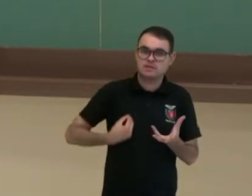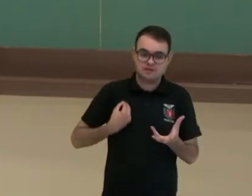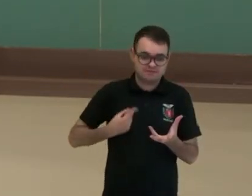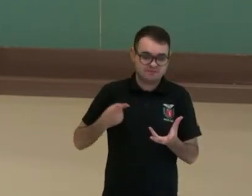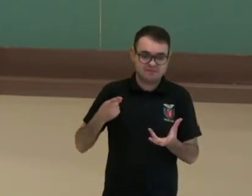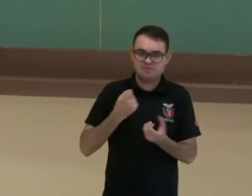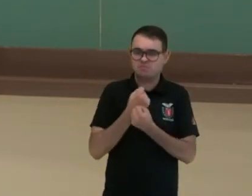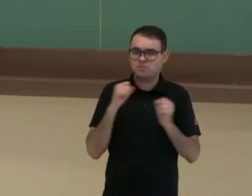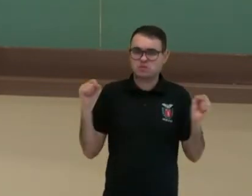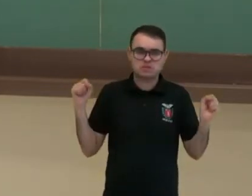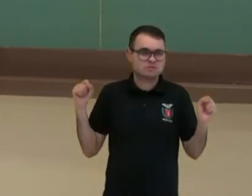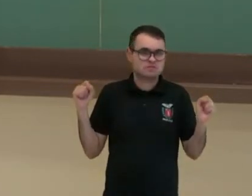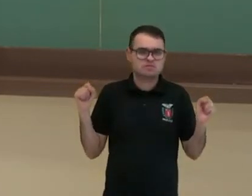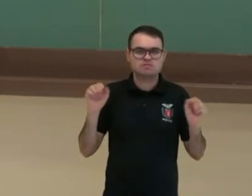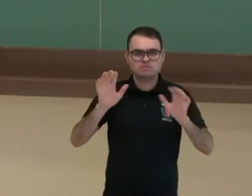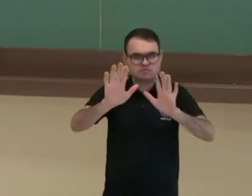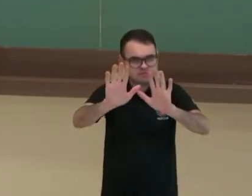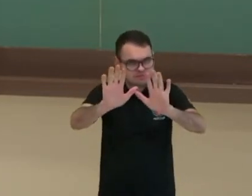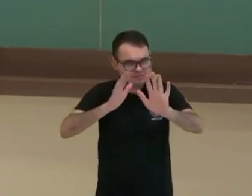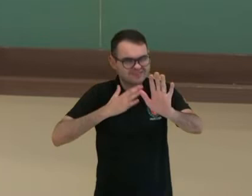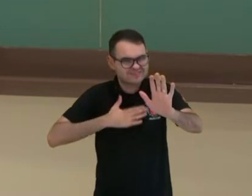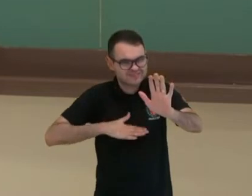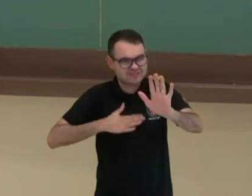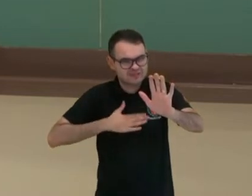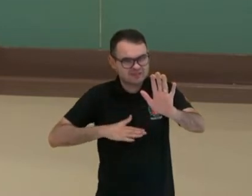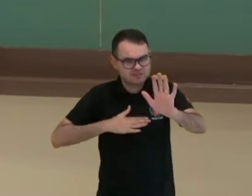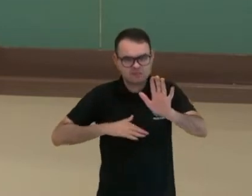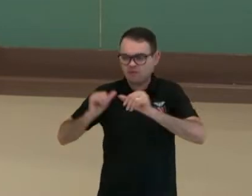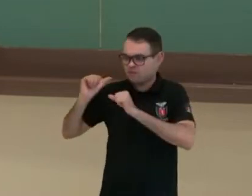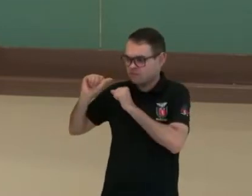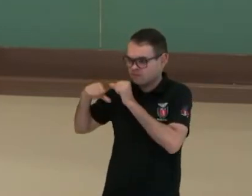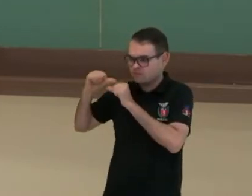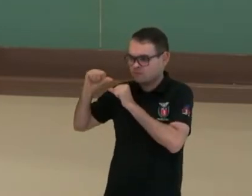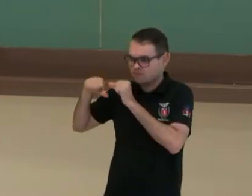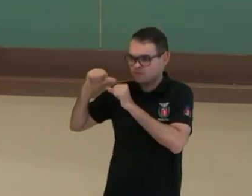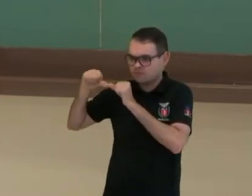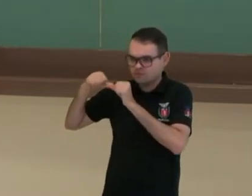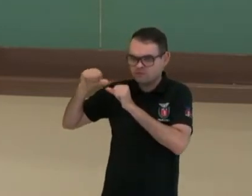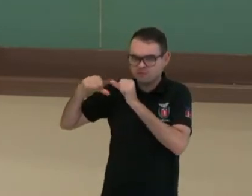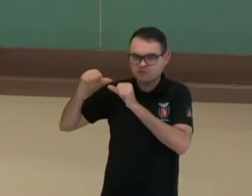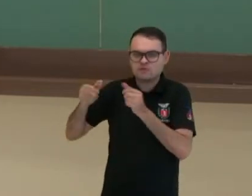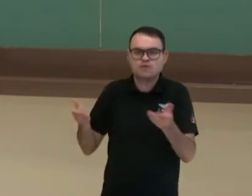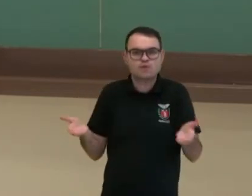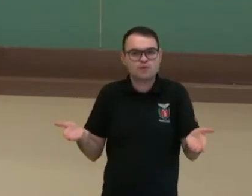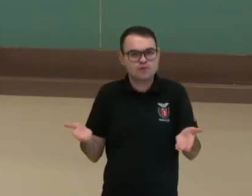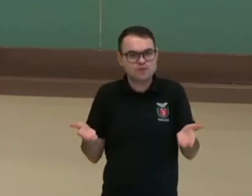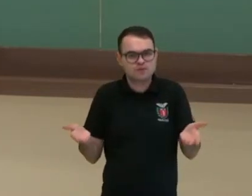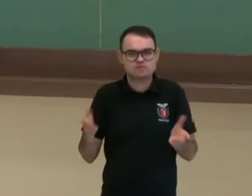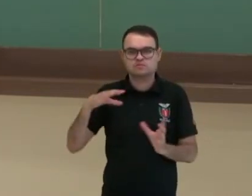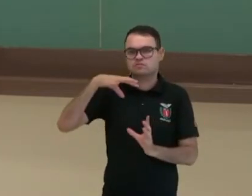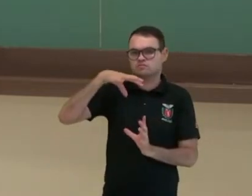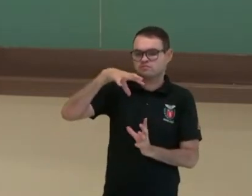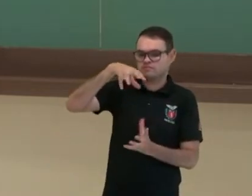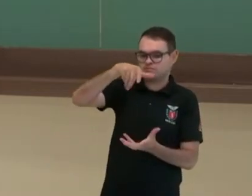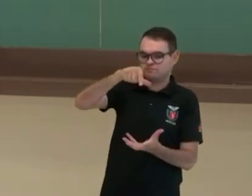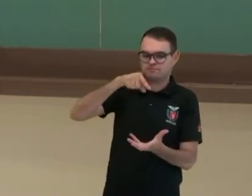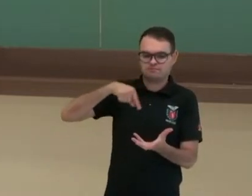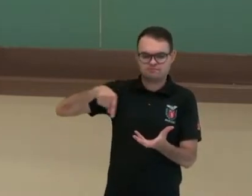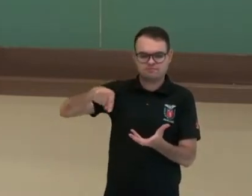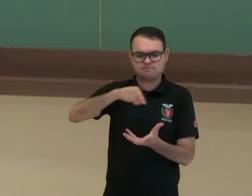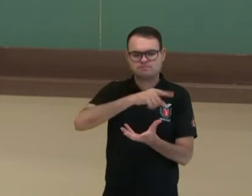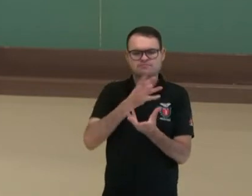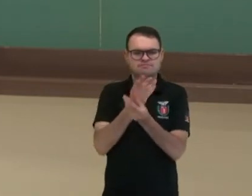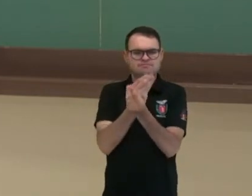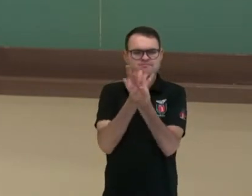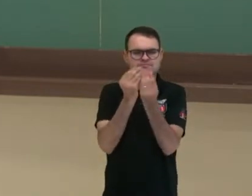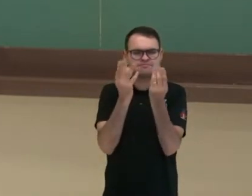impossível de existir. Mas calma, isso foi mudando e nós temos hoje no nosso planeta uma grande diversidade